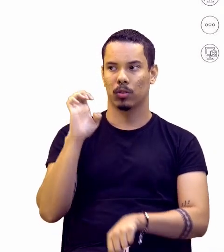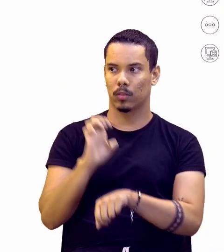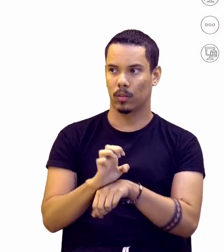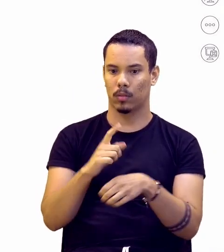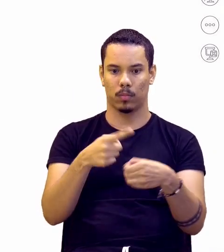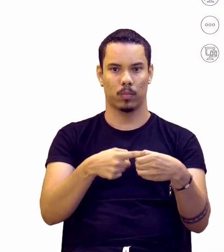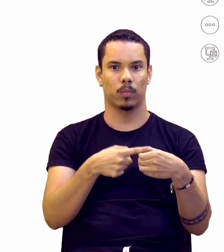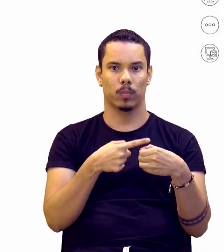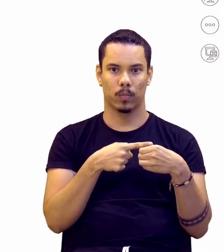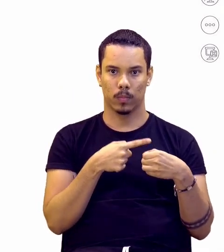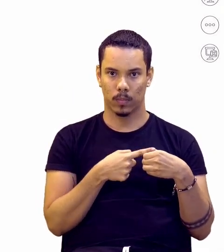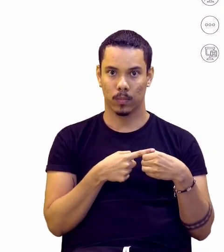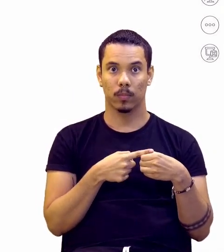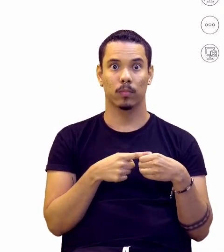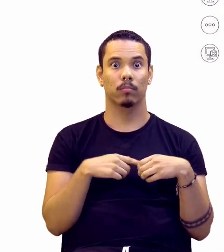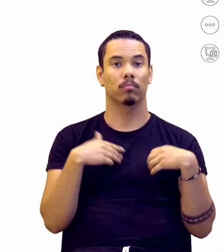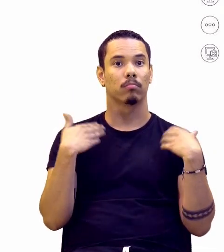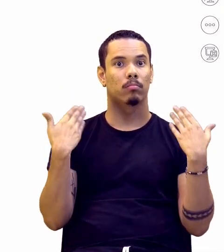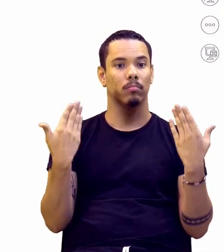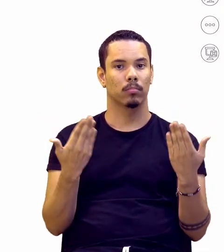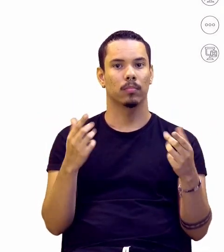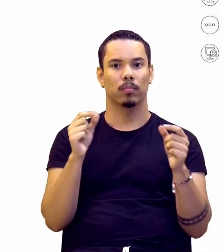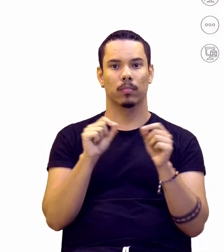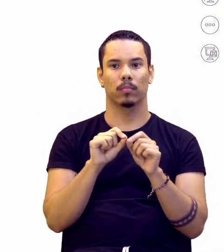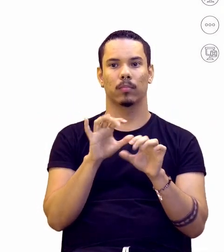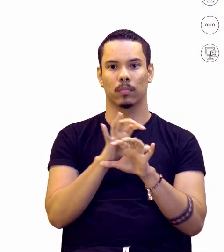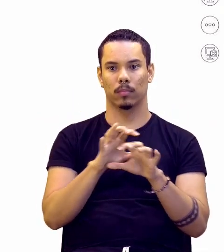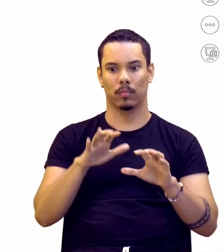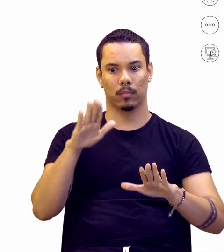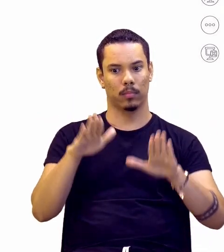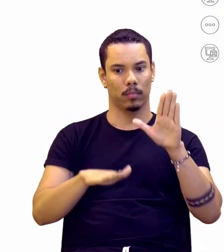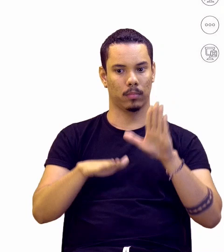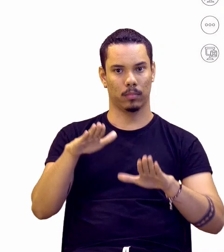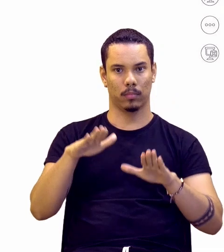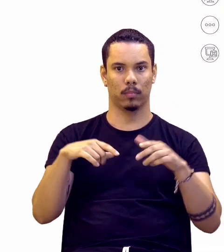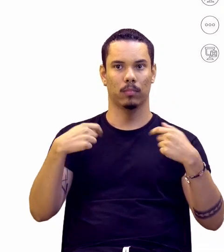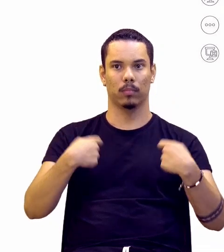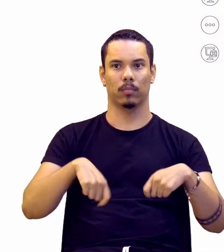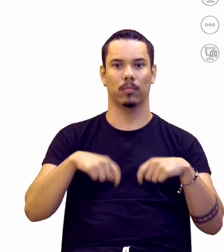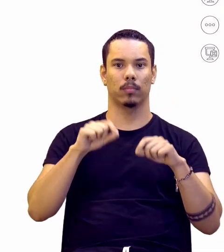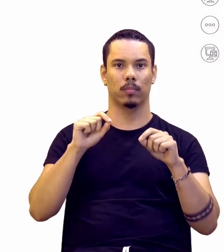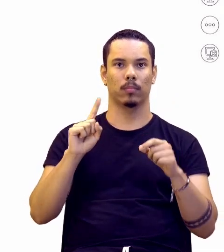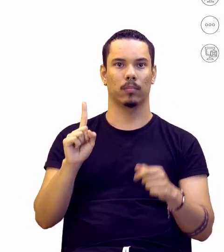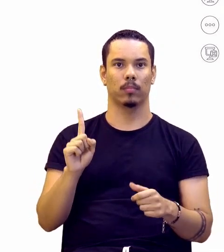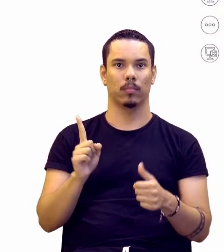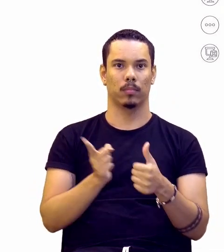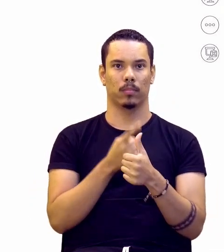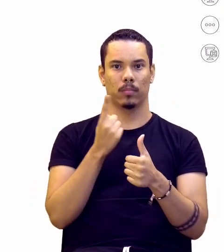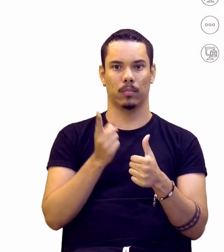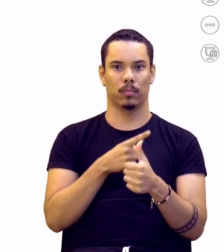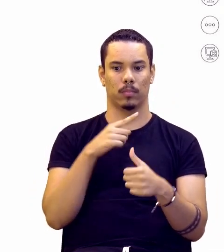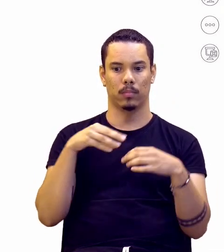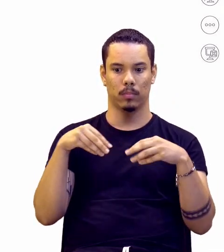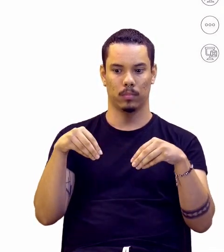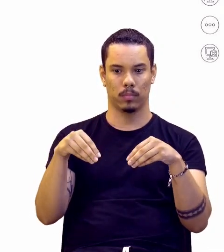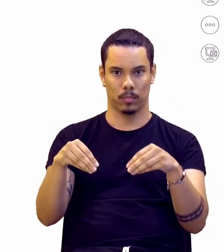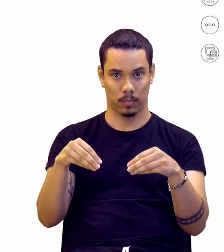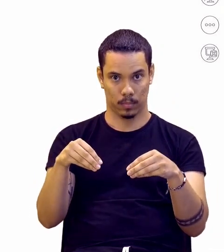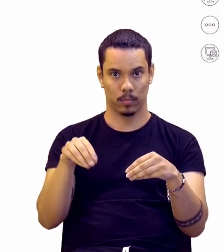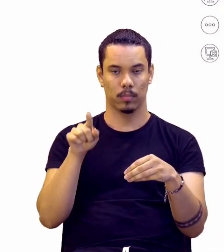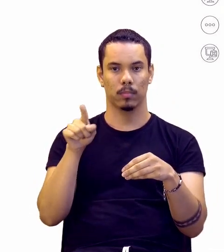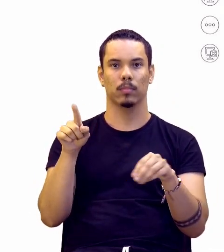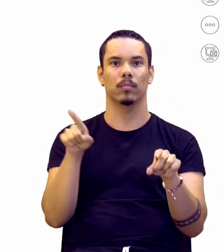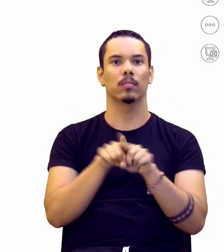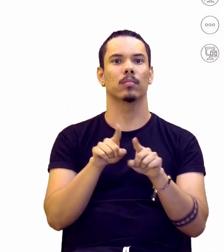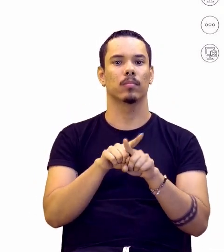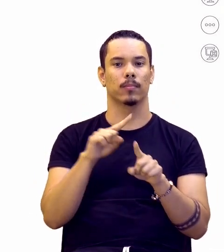municípios. E para ser um estado, às vezes é necessário ser primeiramente um território. E isso também nós